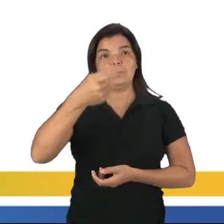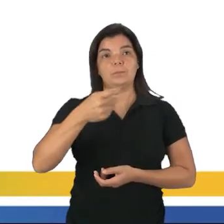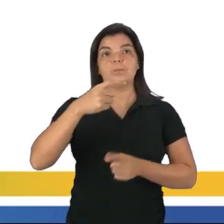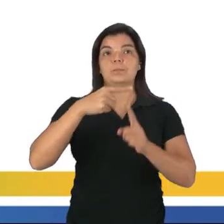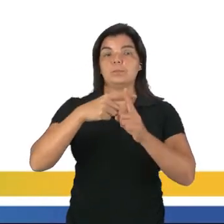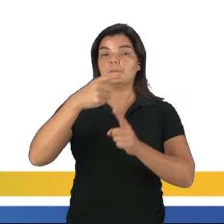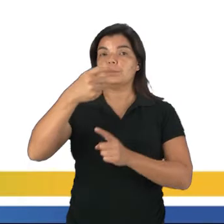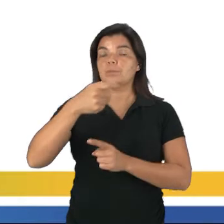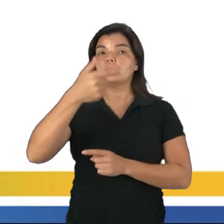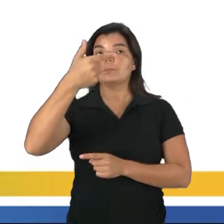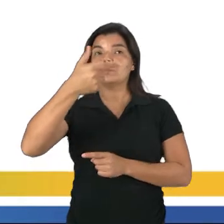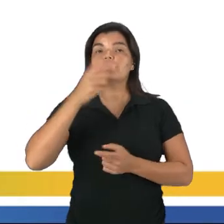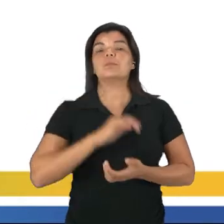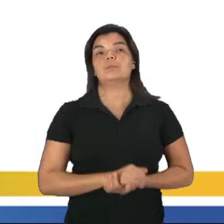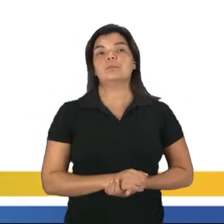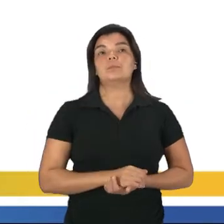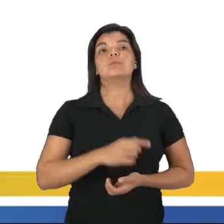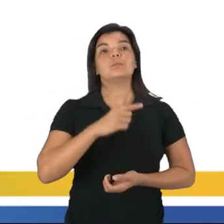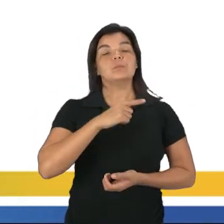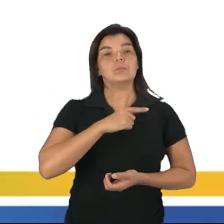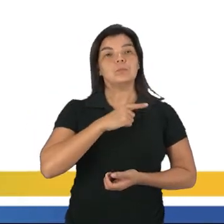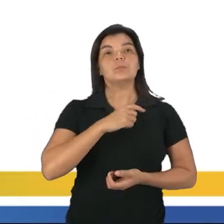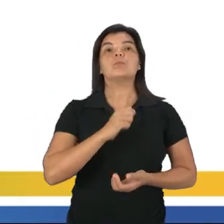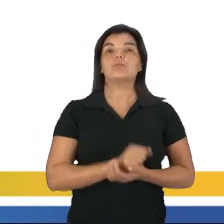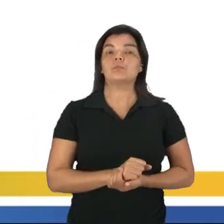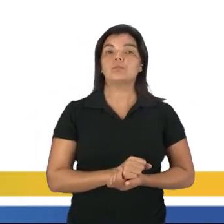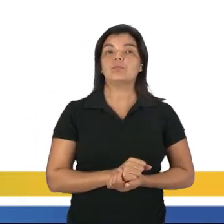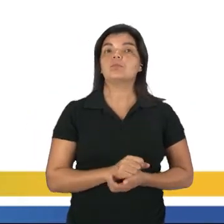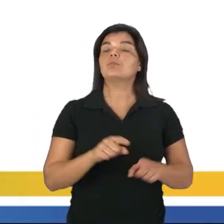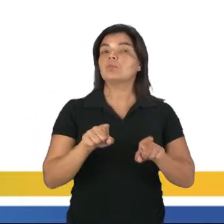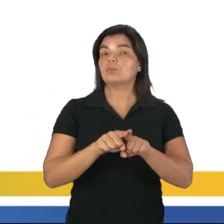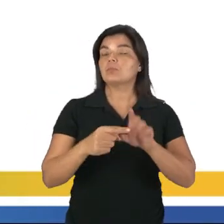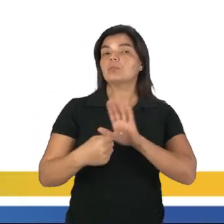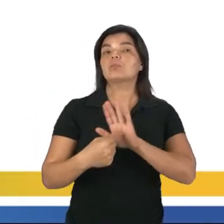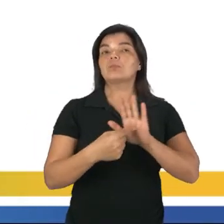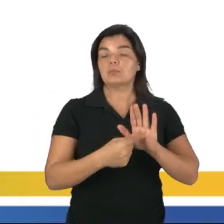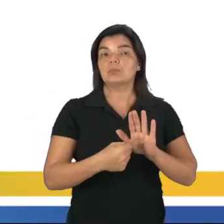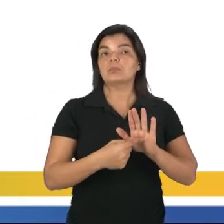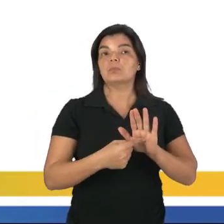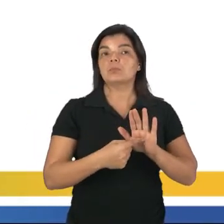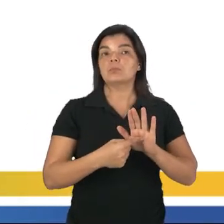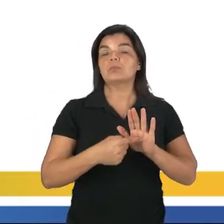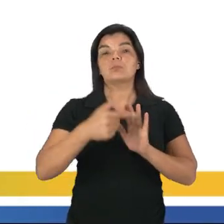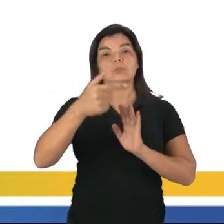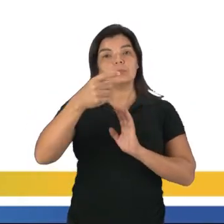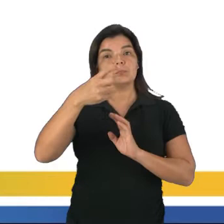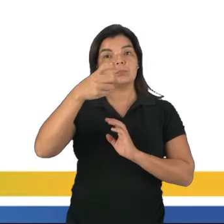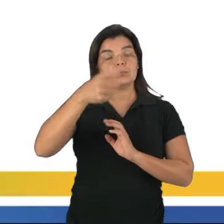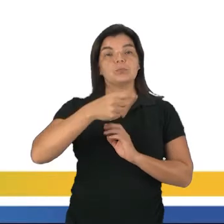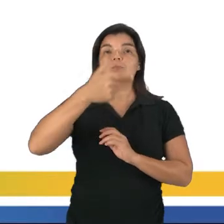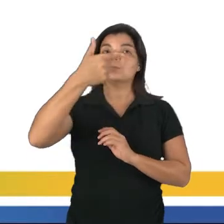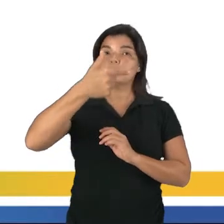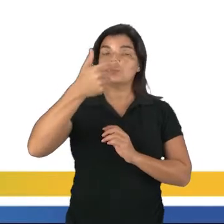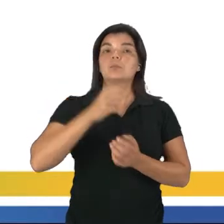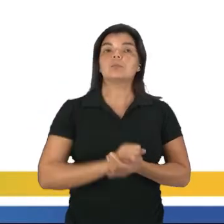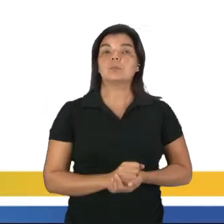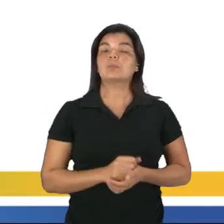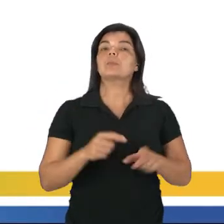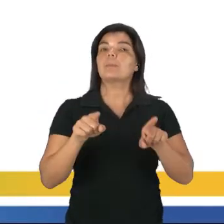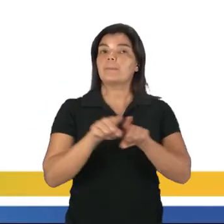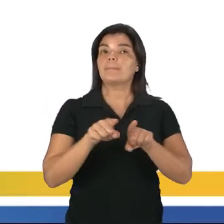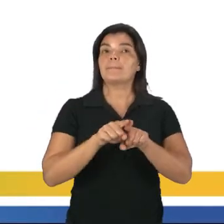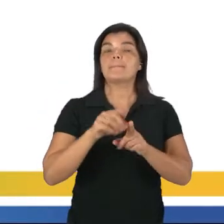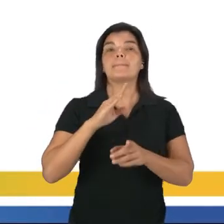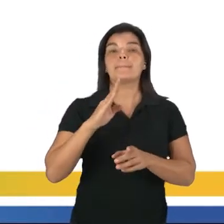2x mais x quadrado. Ora, eu tenho ali um polinômio que apresenta o termo com o expoente 2, né? Então é